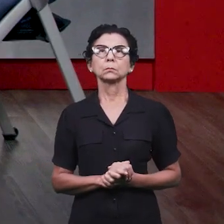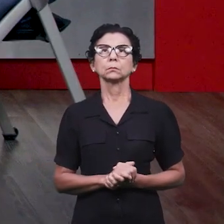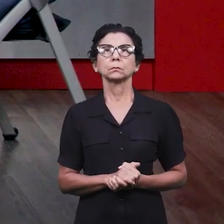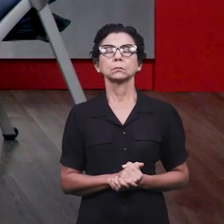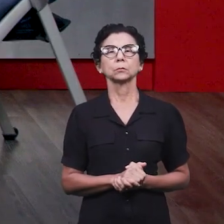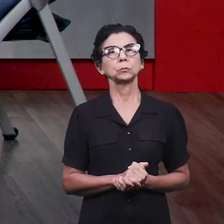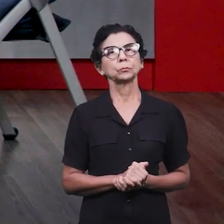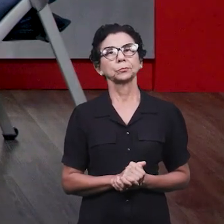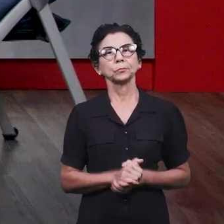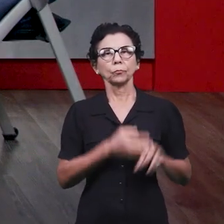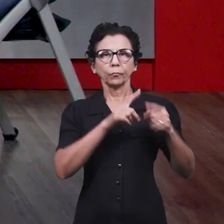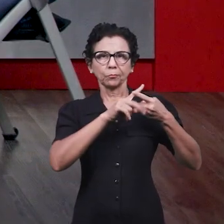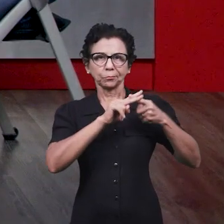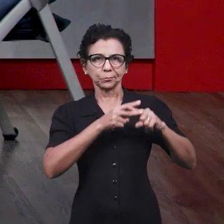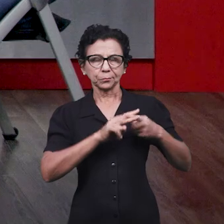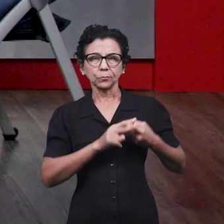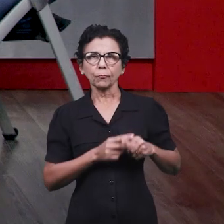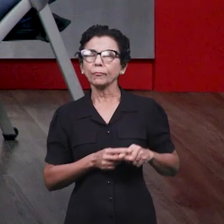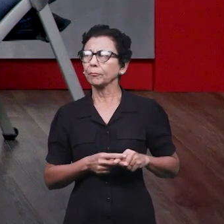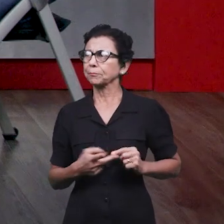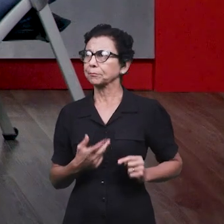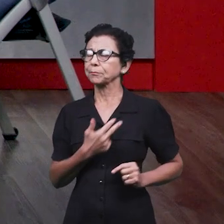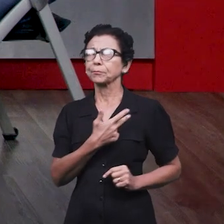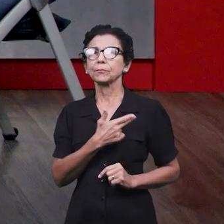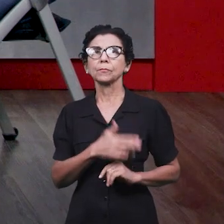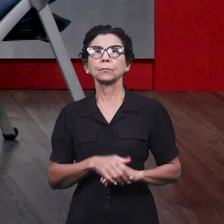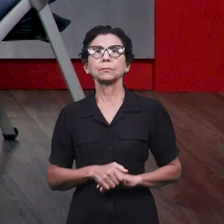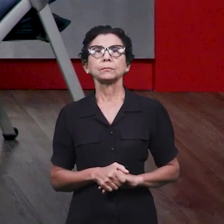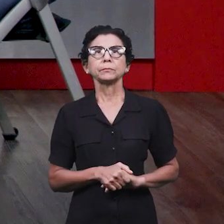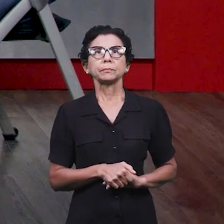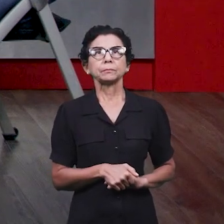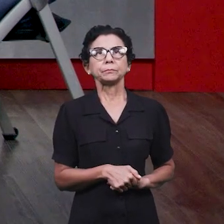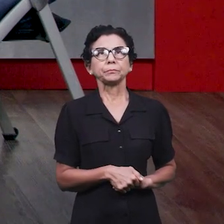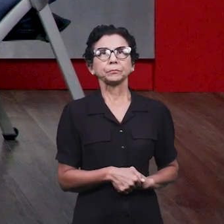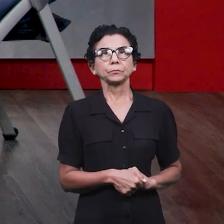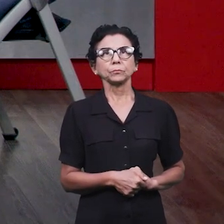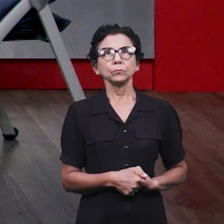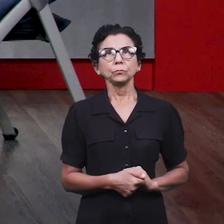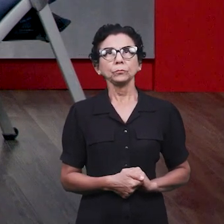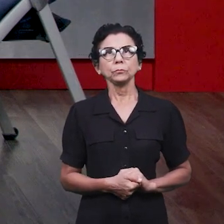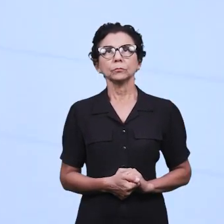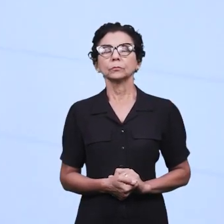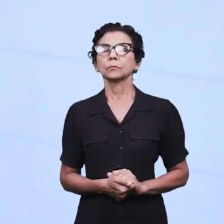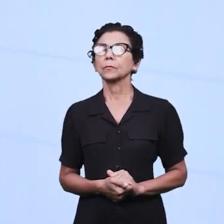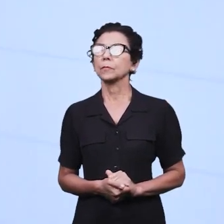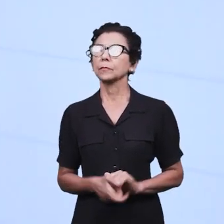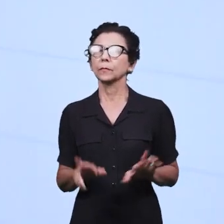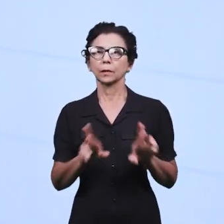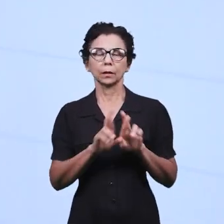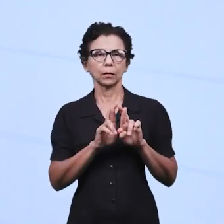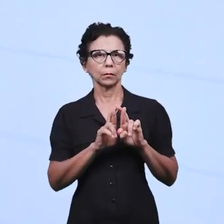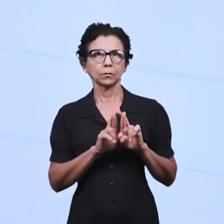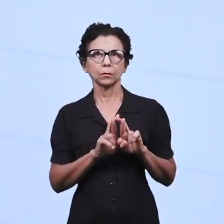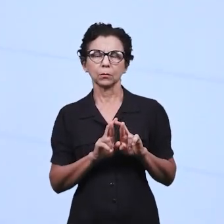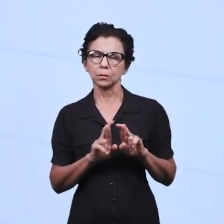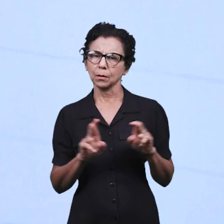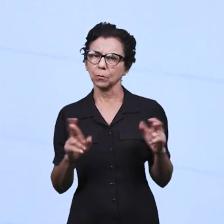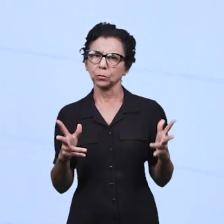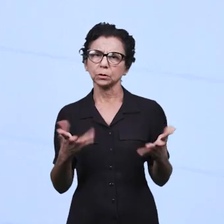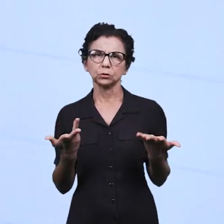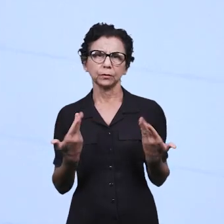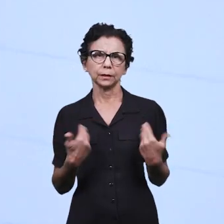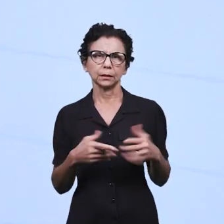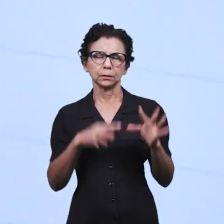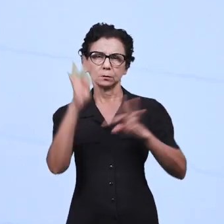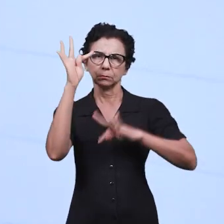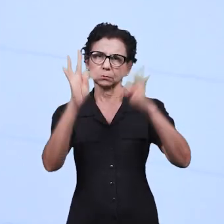cirurgia reparadora, né? Reparadora. Até para a questão da postura mesmo. E a questão emocional, né? Que isso faz toda a diferença, faz toda a diferença